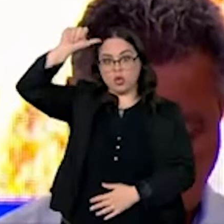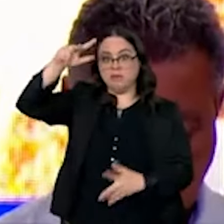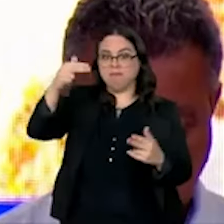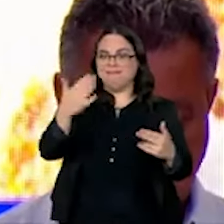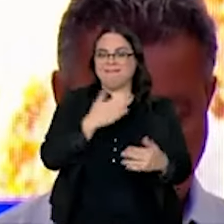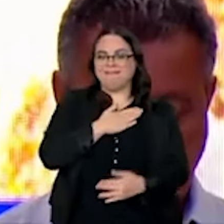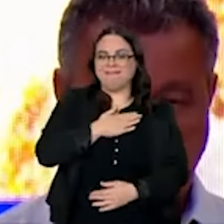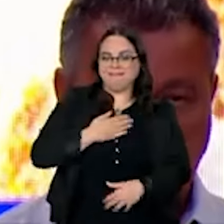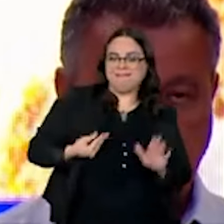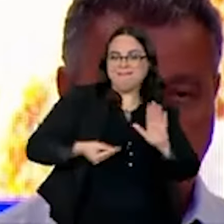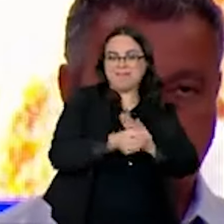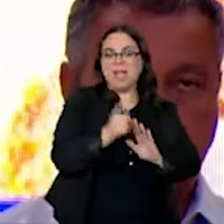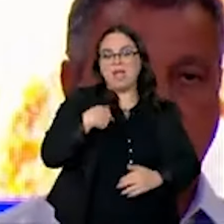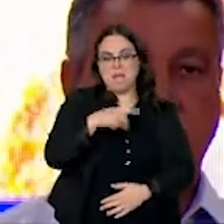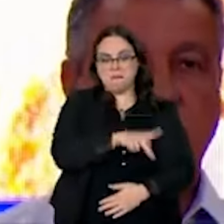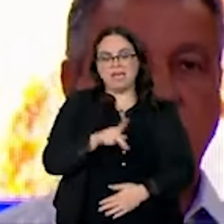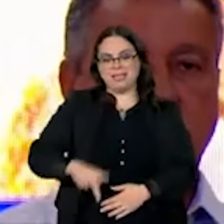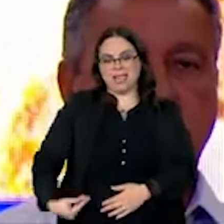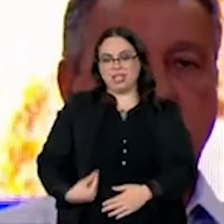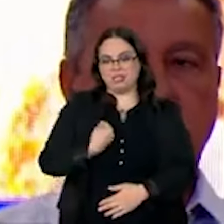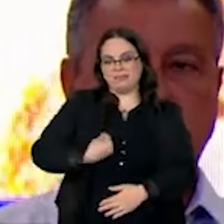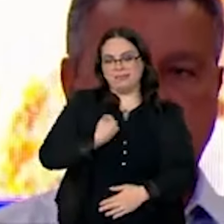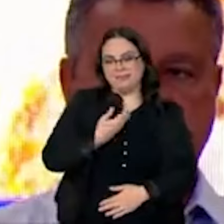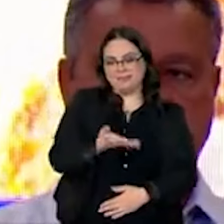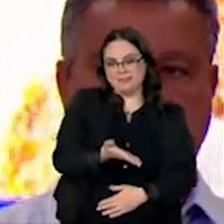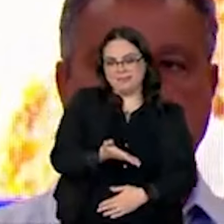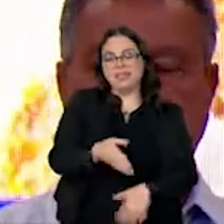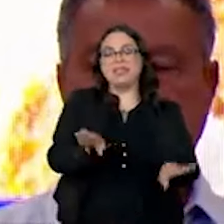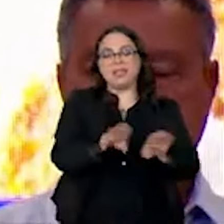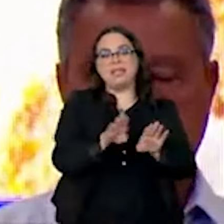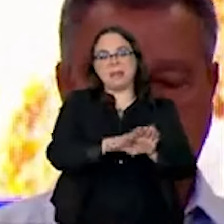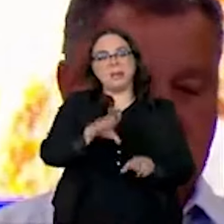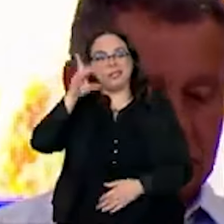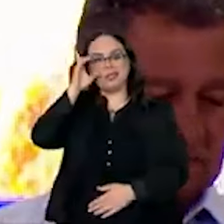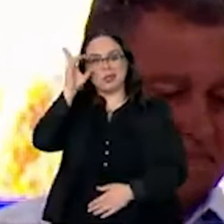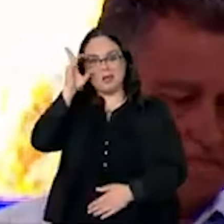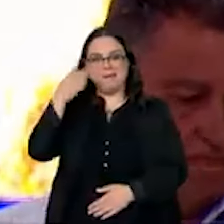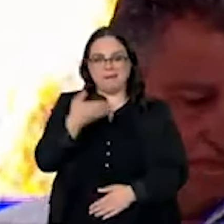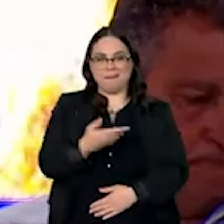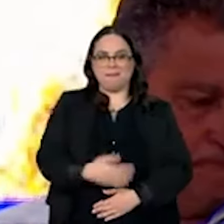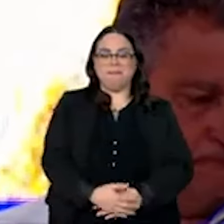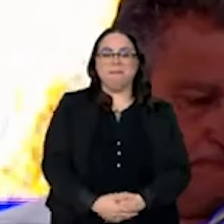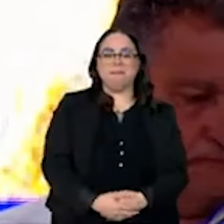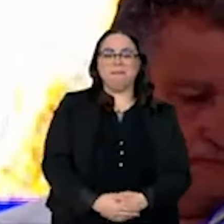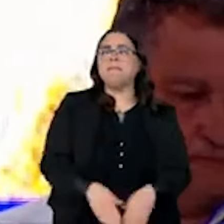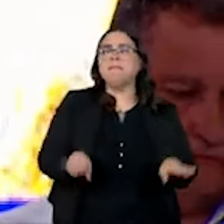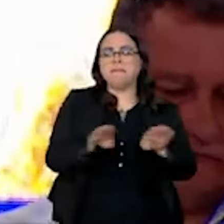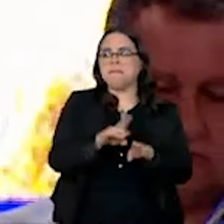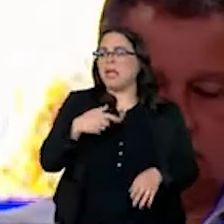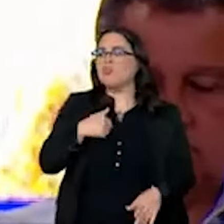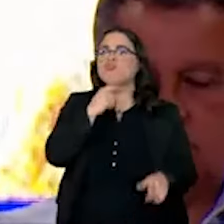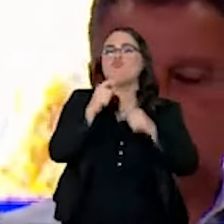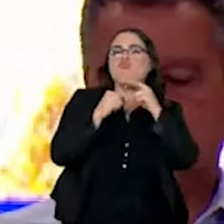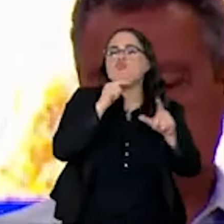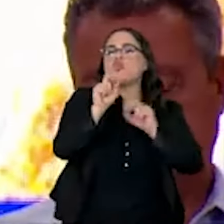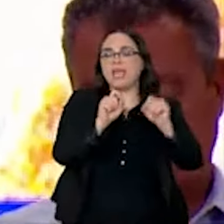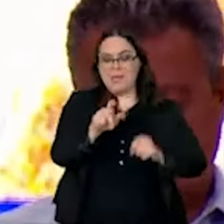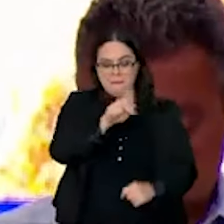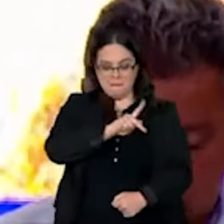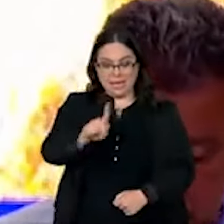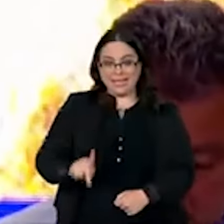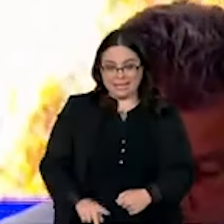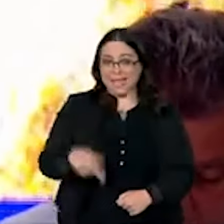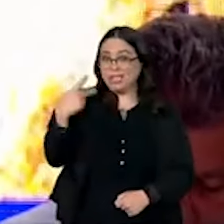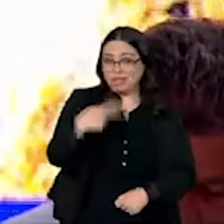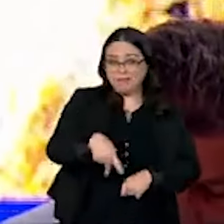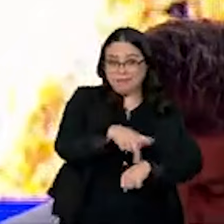coloquei quando era presidente da República e a companheira Dilma. Aliás, eu duvido que um presidente da